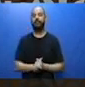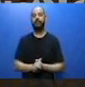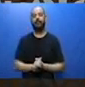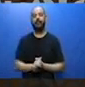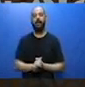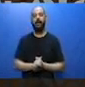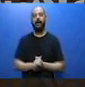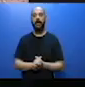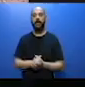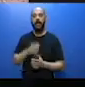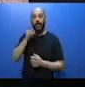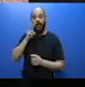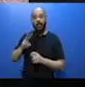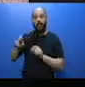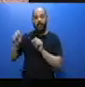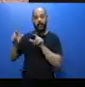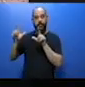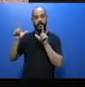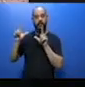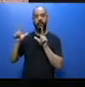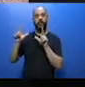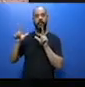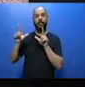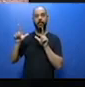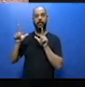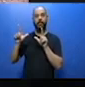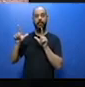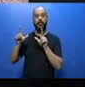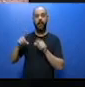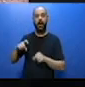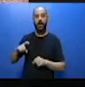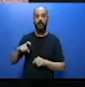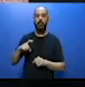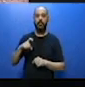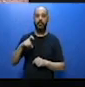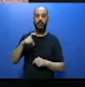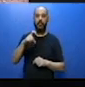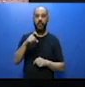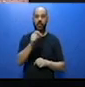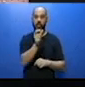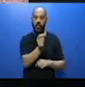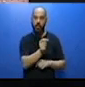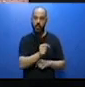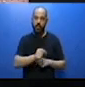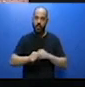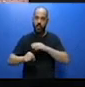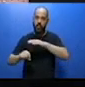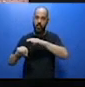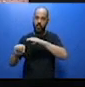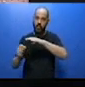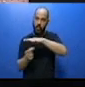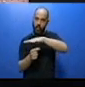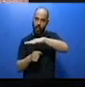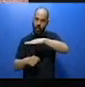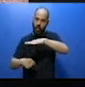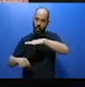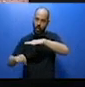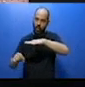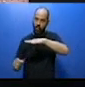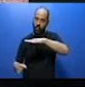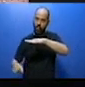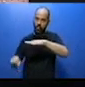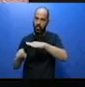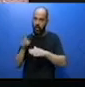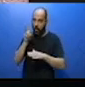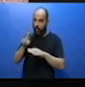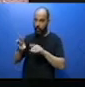Nesse desenho a gente vê bem, ela cava os buracos, as pequenas galerias, ela vai se